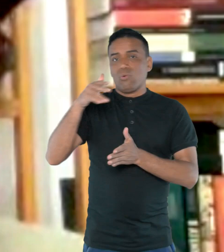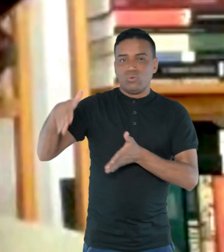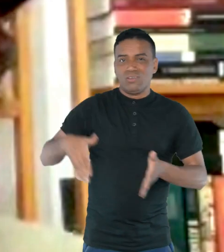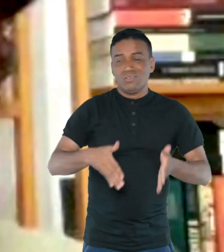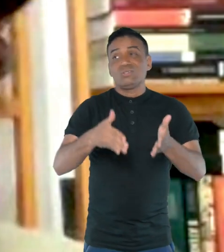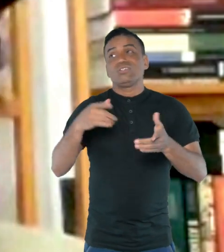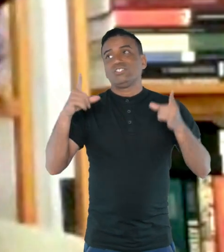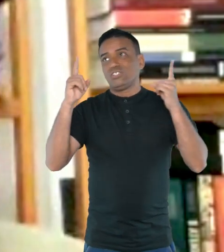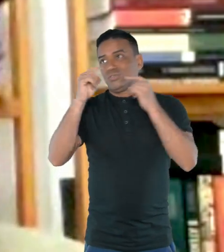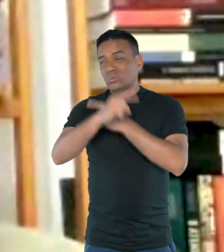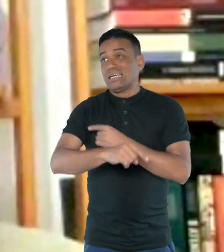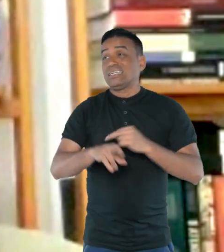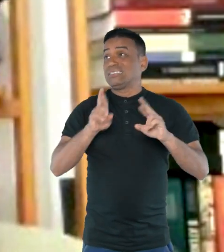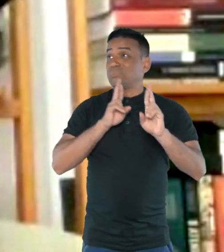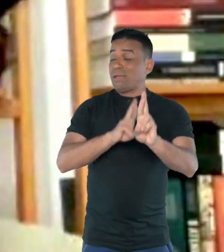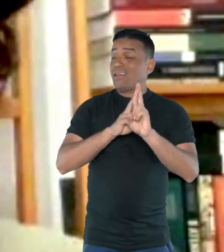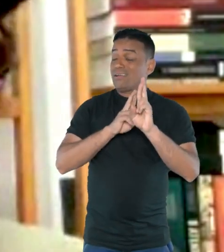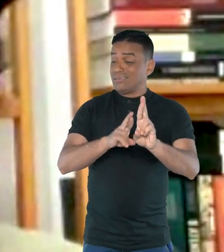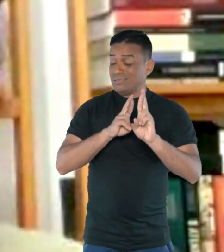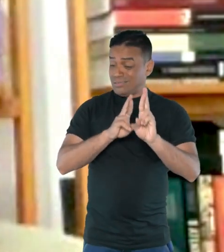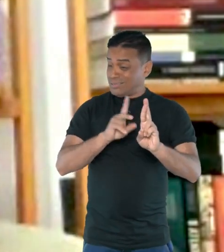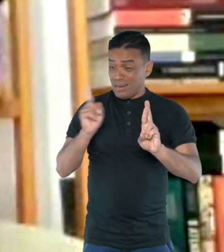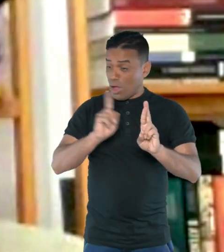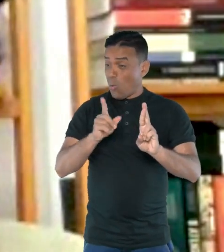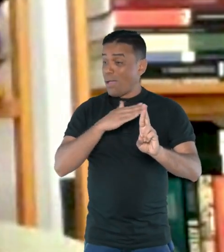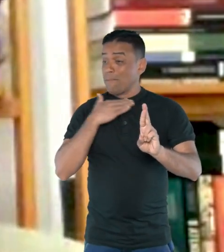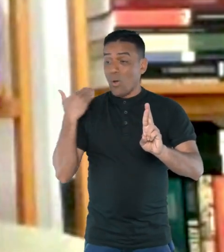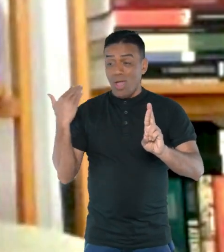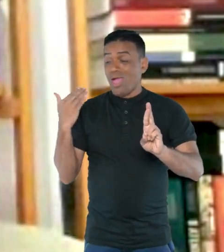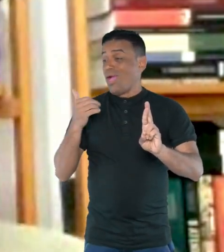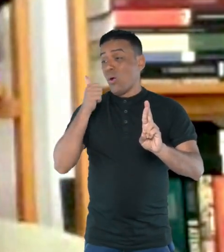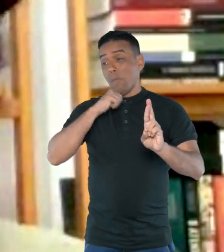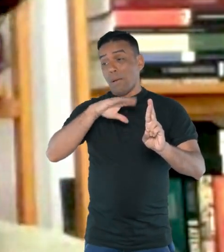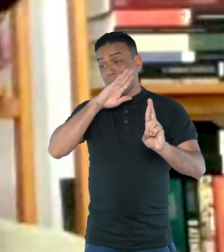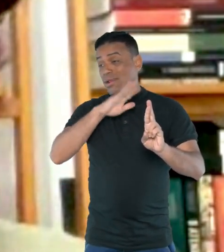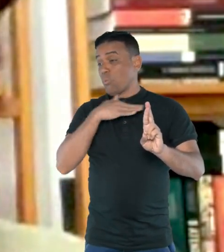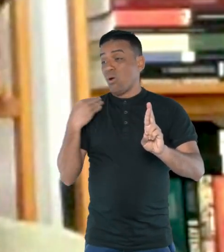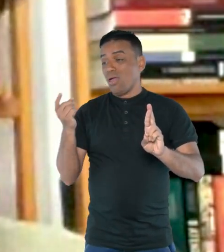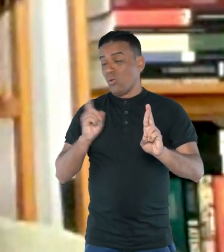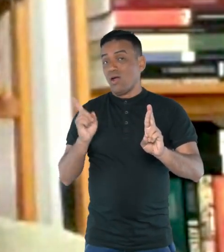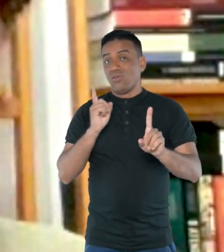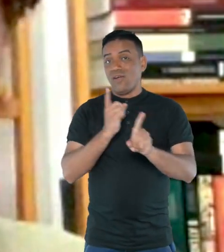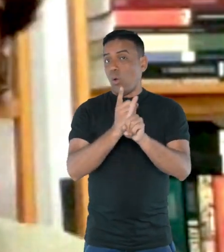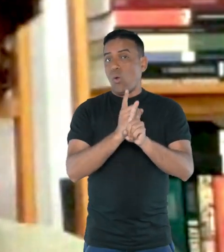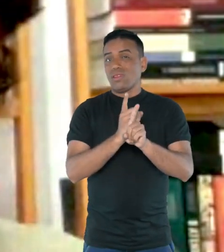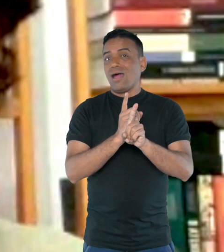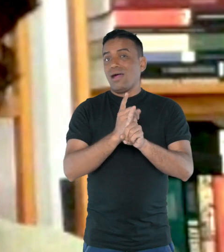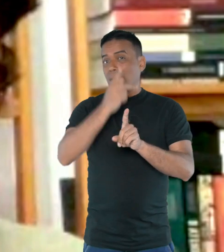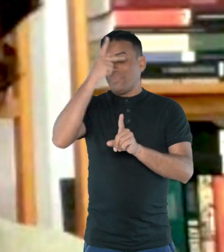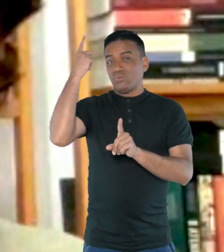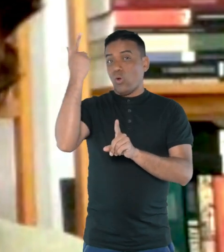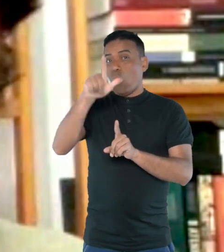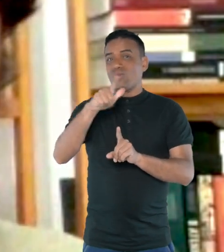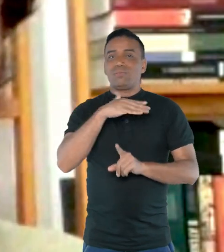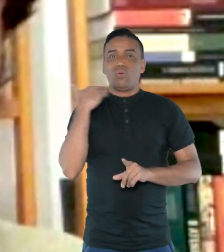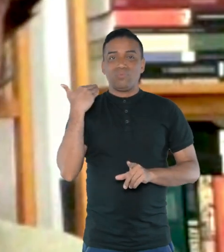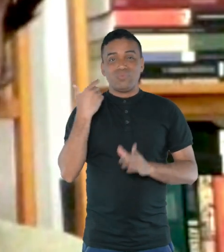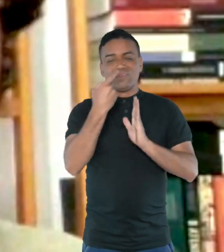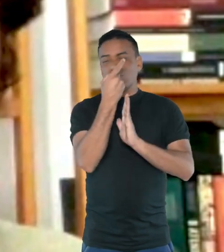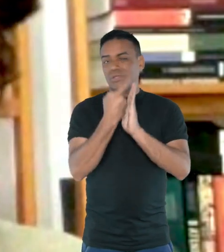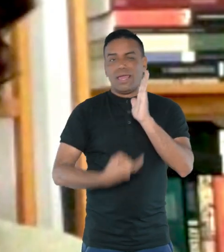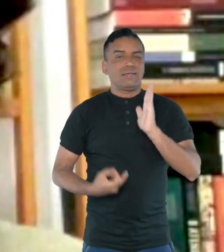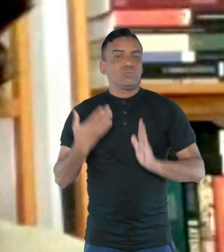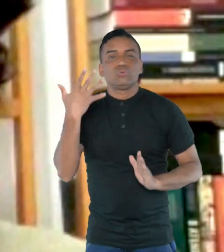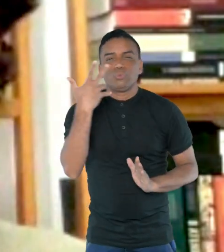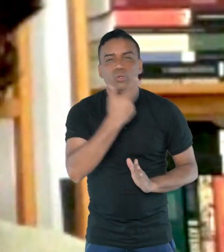sempre alimentando esse desejo de que não seja a mãe, não seja a mãe, não seja a mãe quem ele vai encontrar. É um texto realmente muito bonito, me